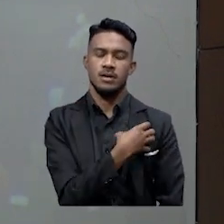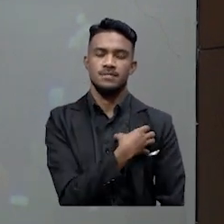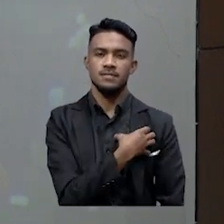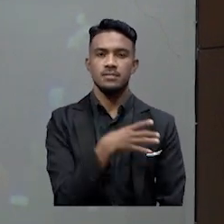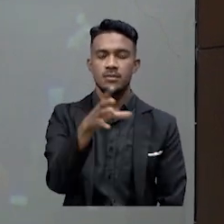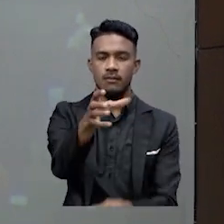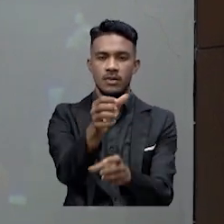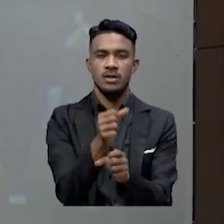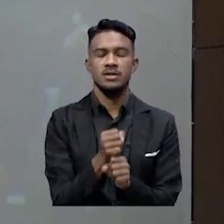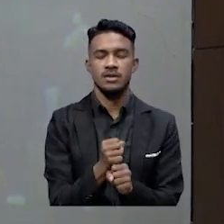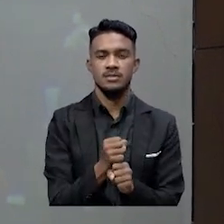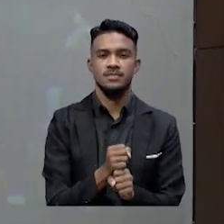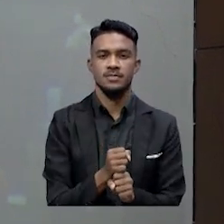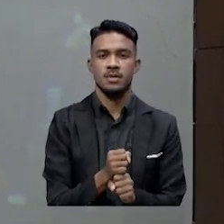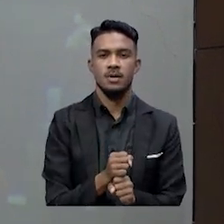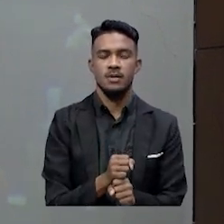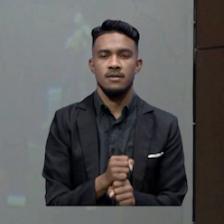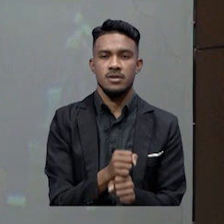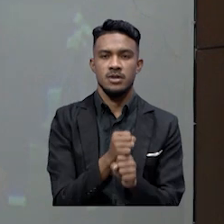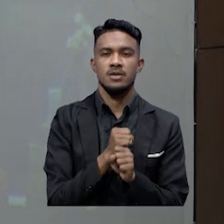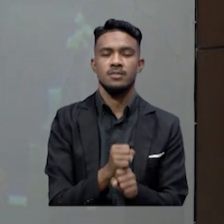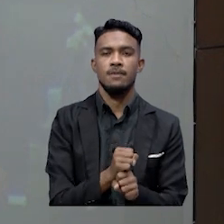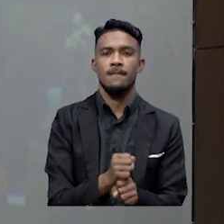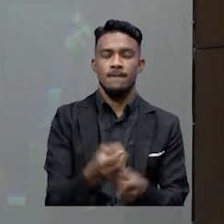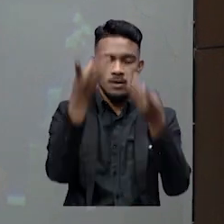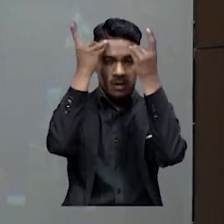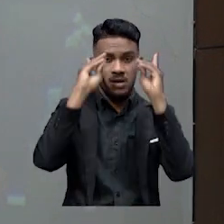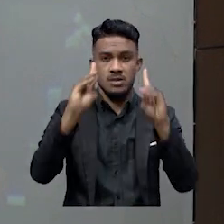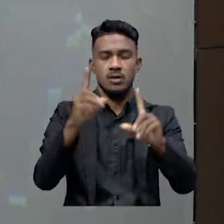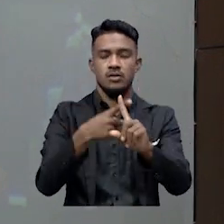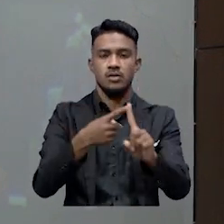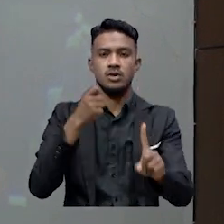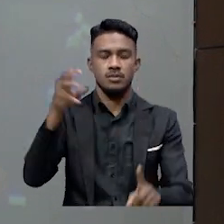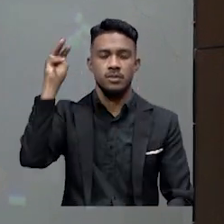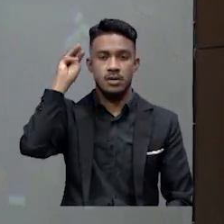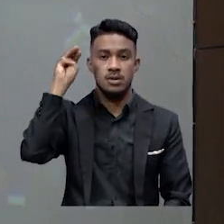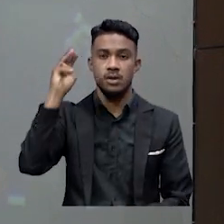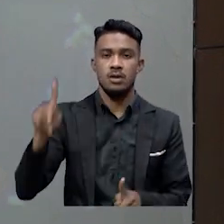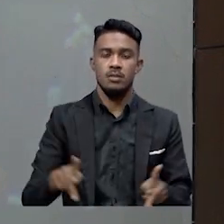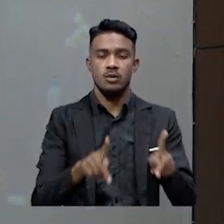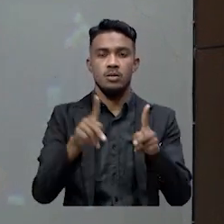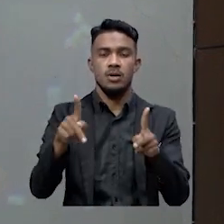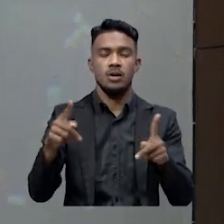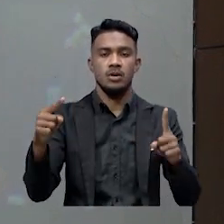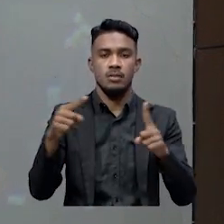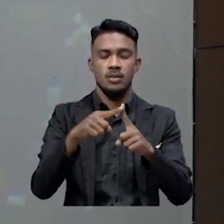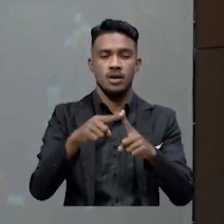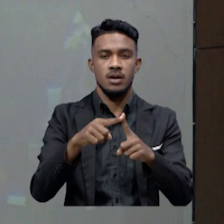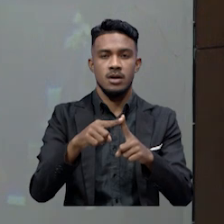Simo ordem ho si Ministério Público ba crime sira ne defini ha